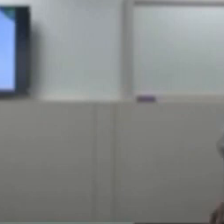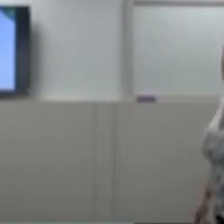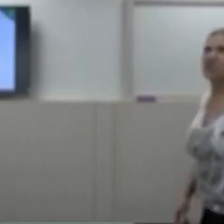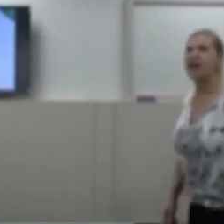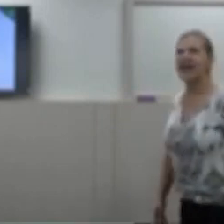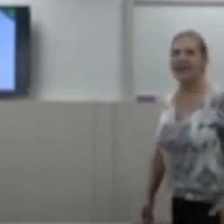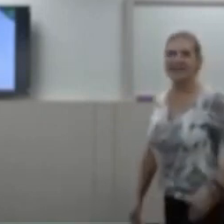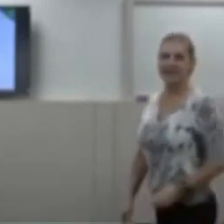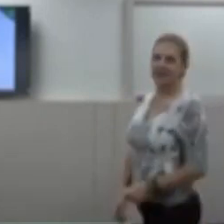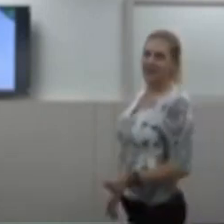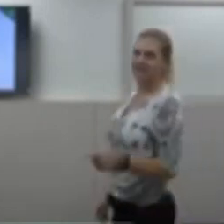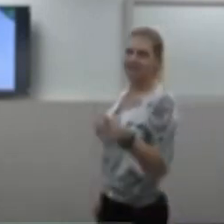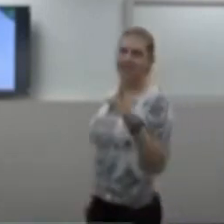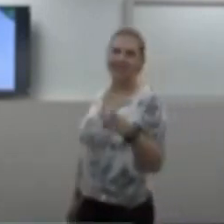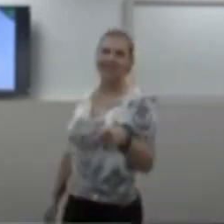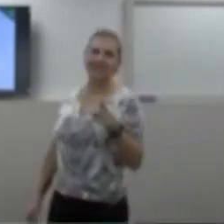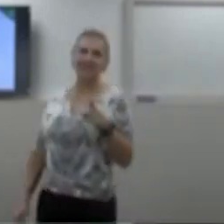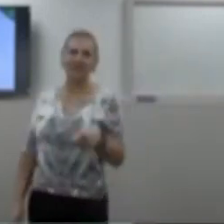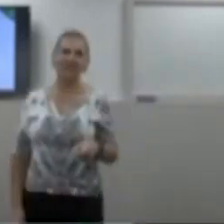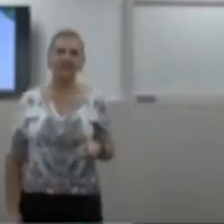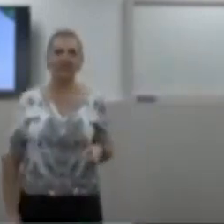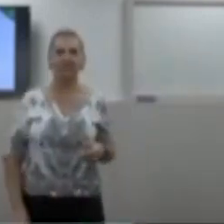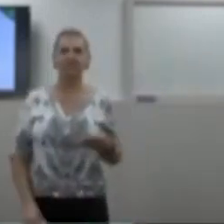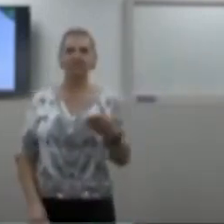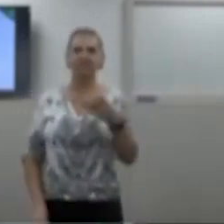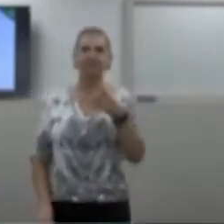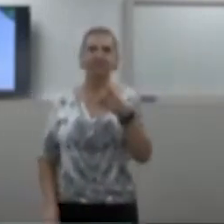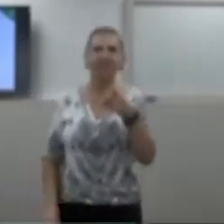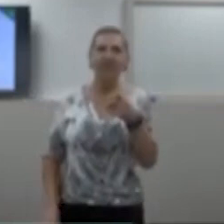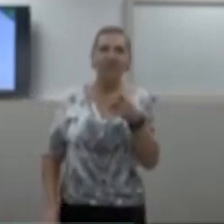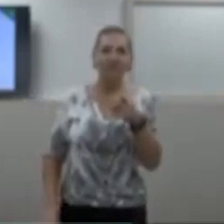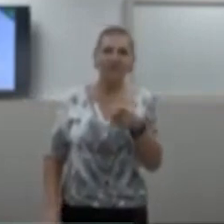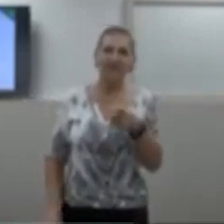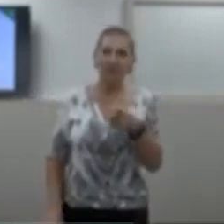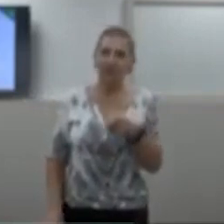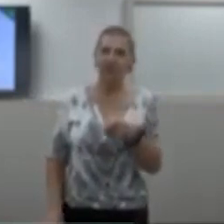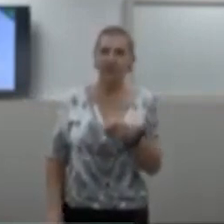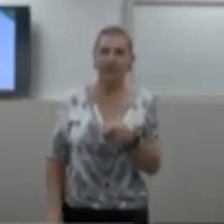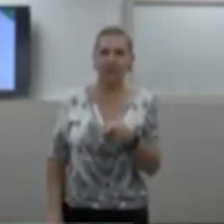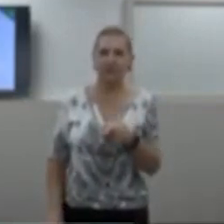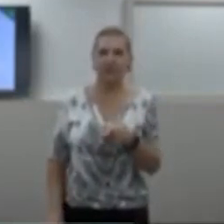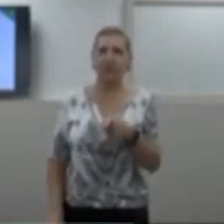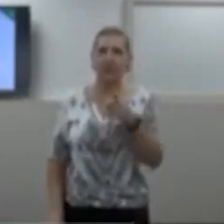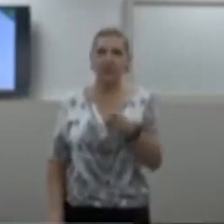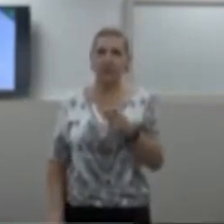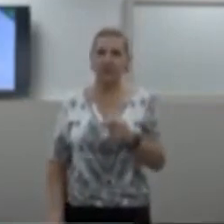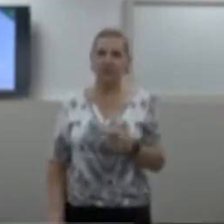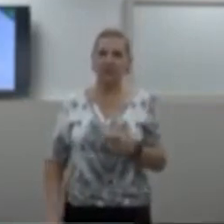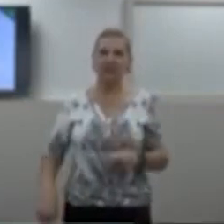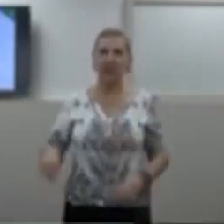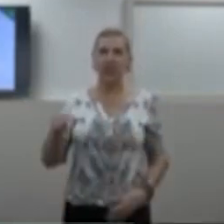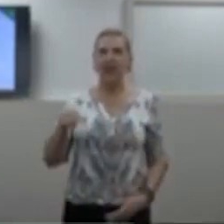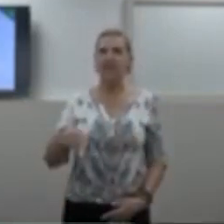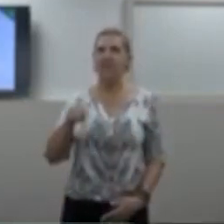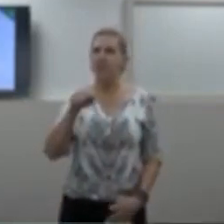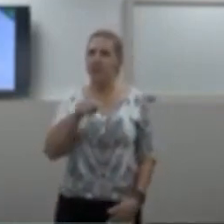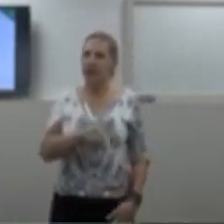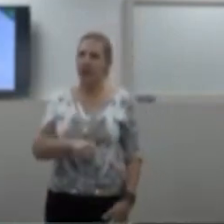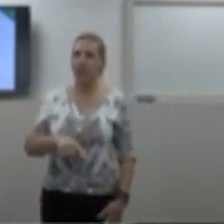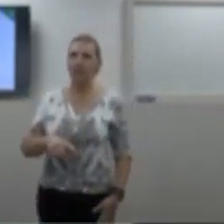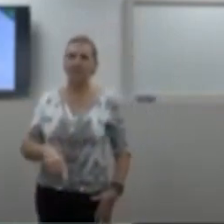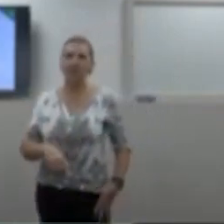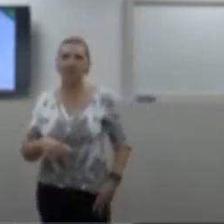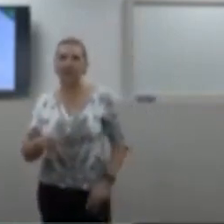Eu sei que você já acertou. Eu sei que você já acertou. Você está no 6º ano do ensino fundamental.